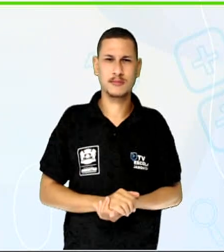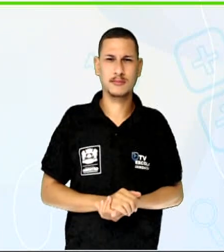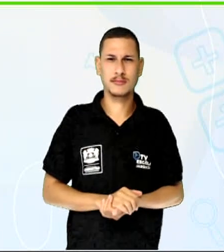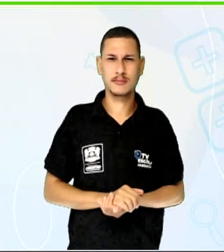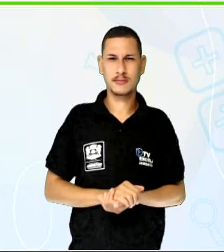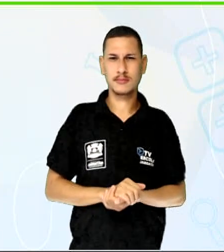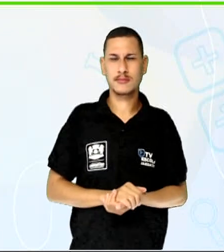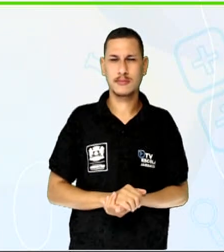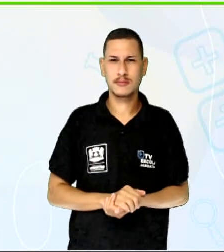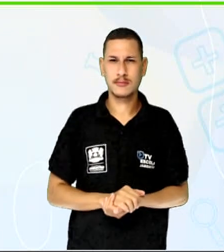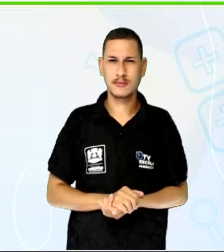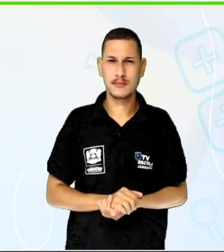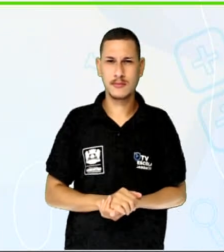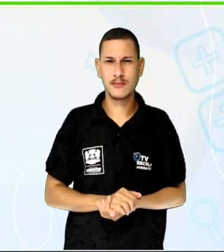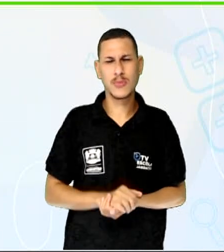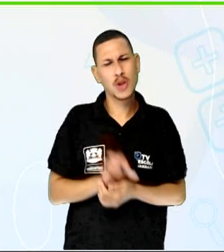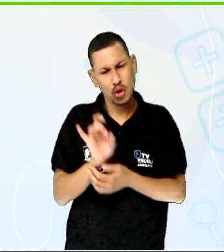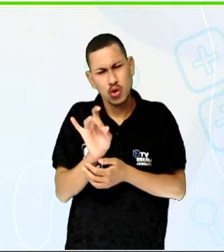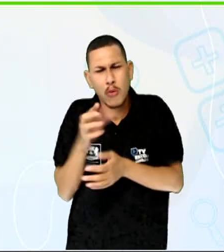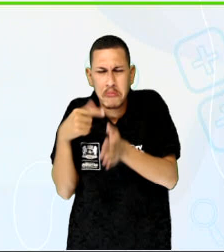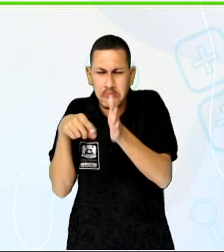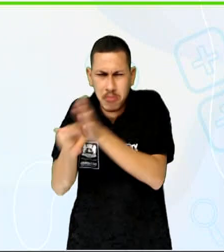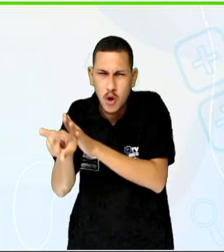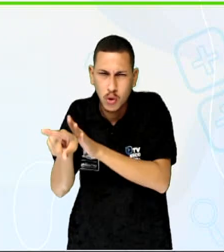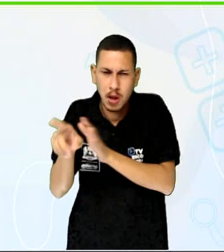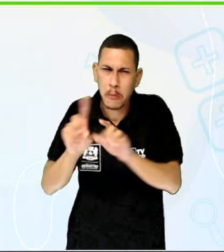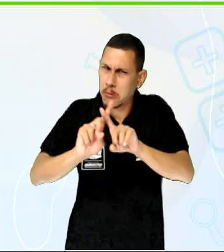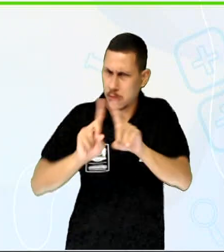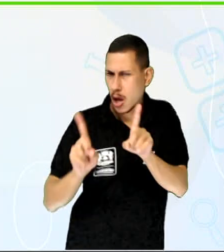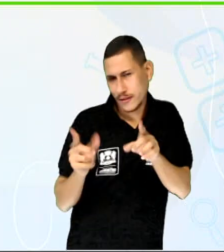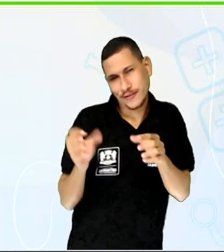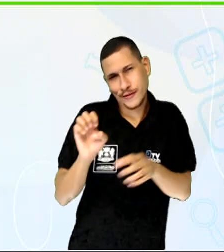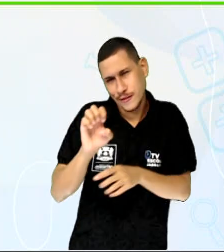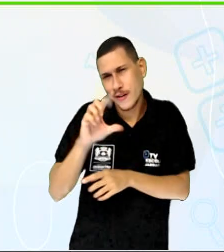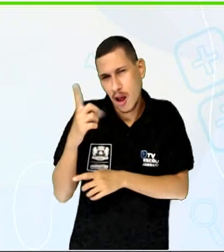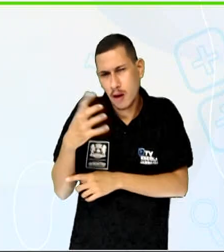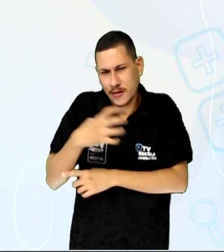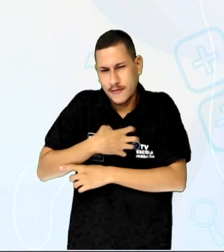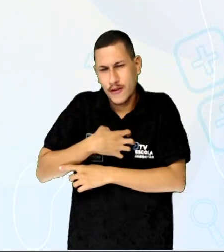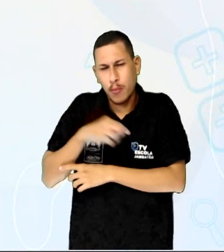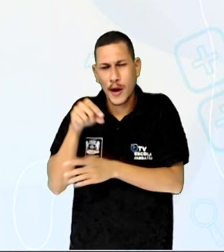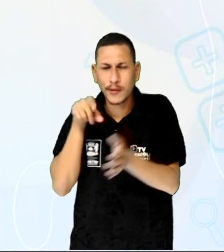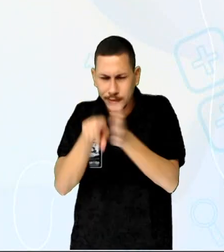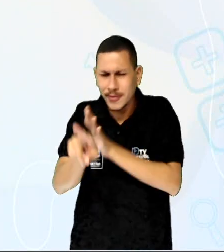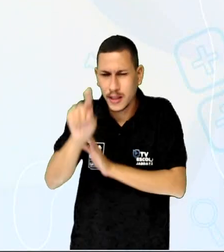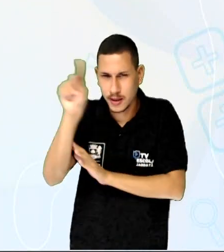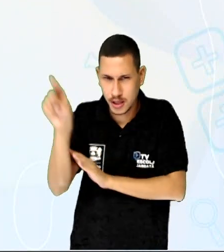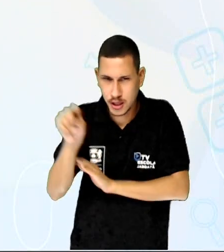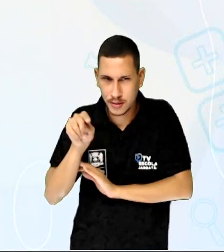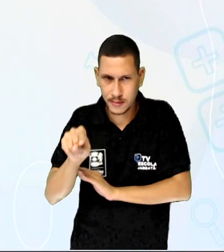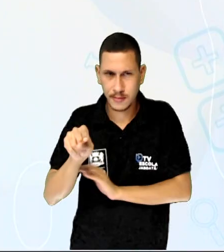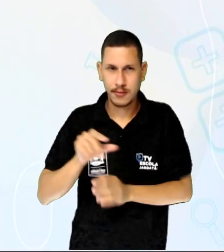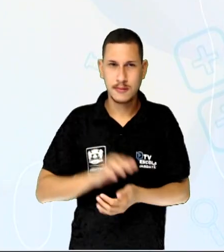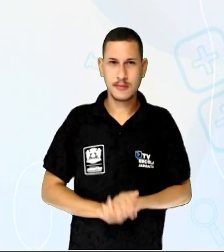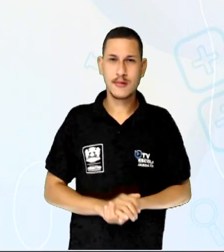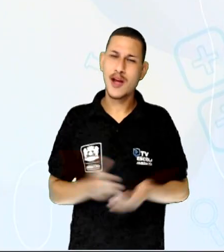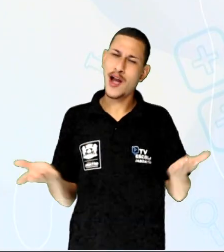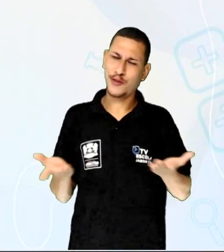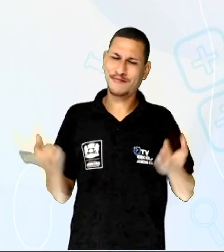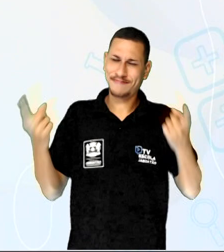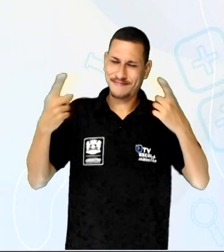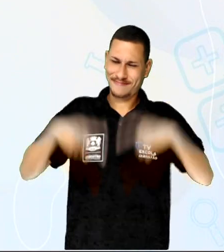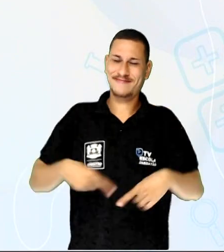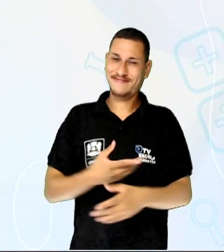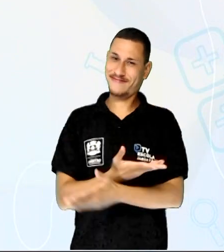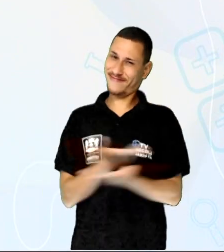Né? Aí, no caso, é uma pergunta, né? E que, claro, está na forma interrogativa. Para o